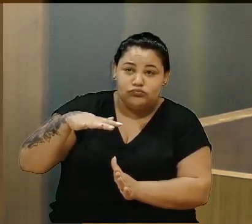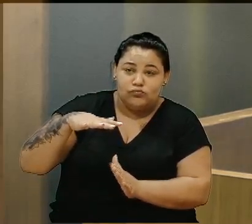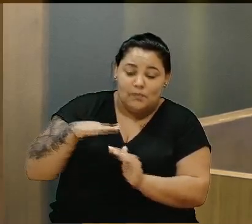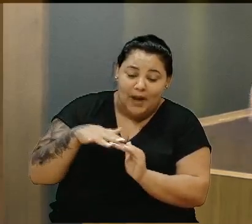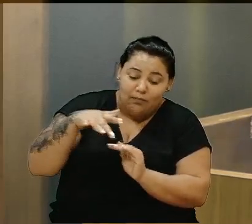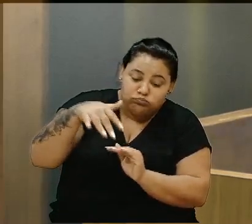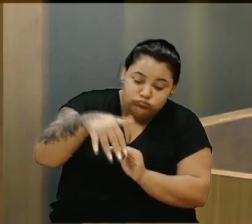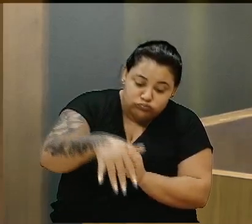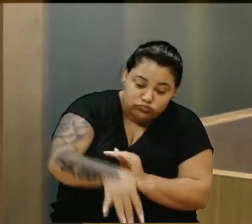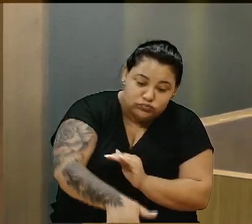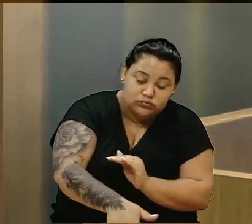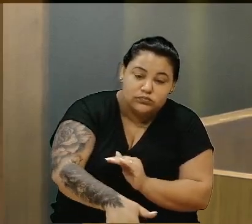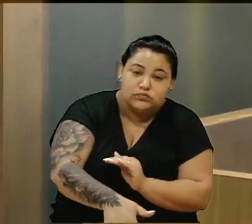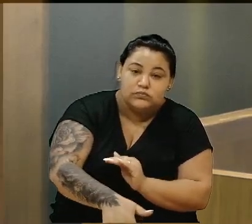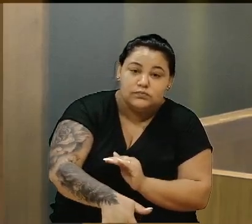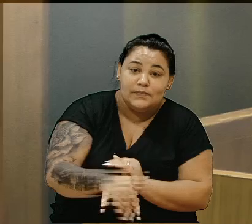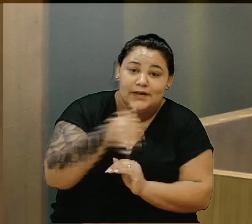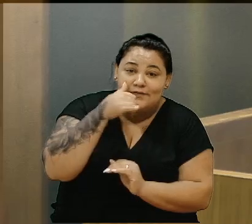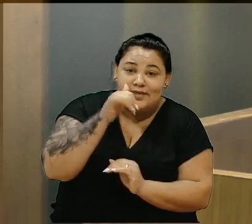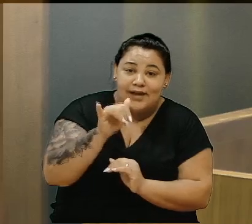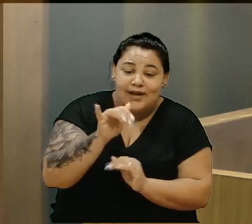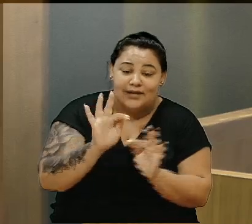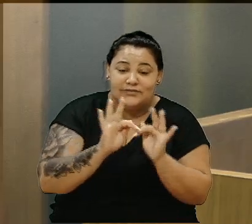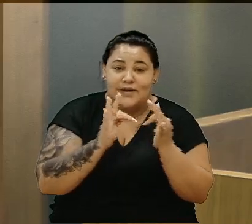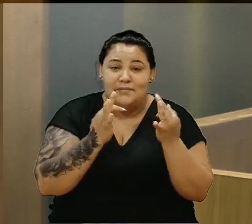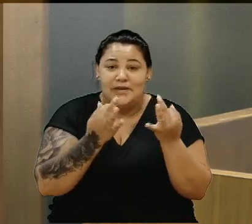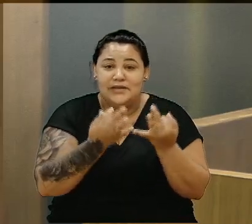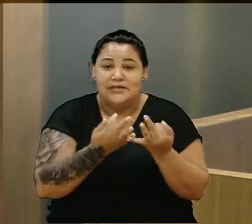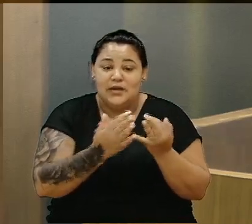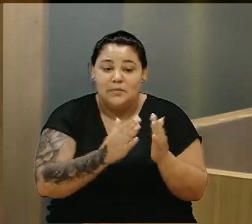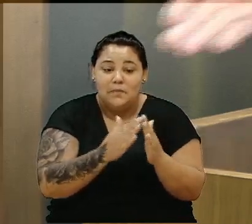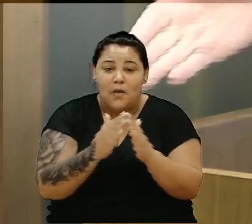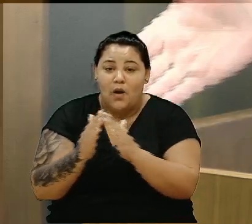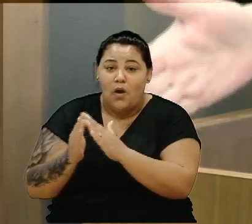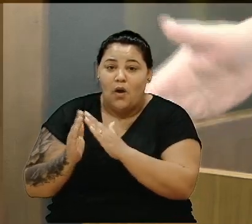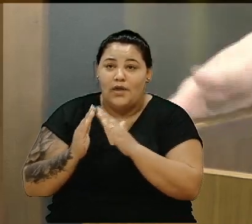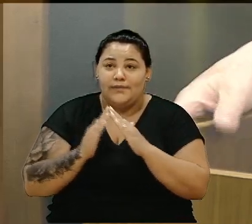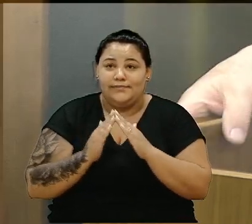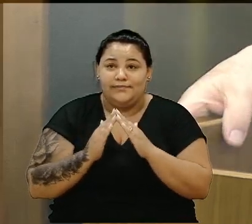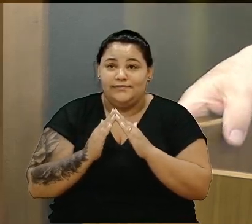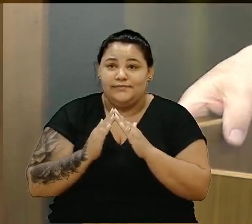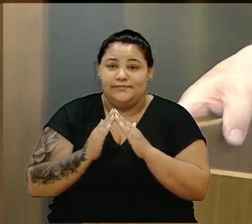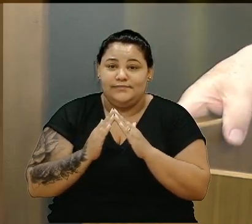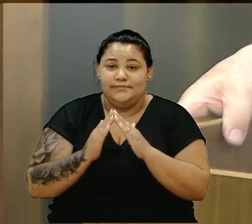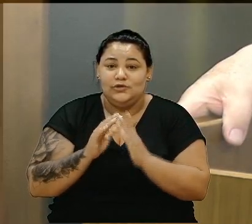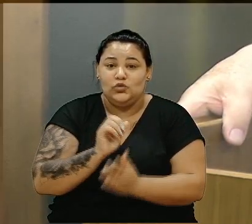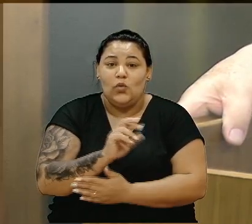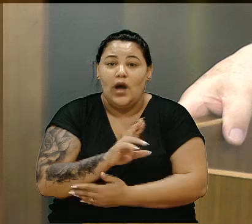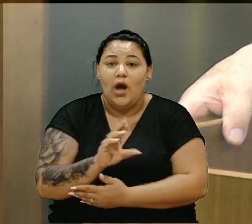baixo. Para não alagar as famílias que moram na beira do arroio.